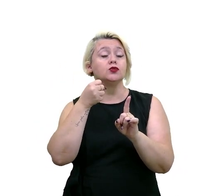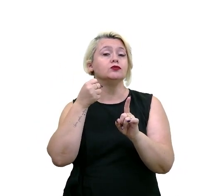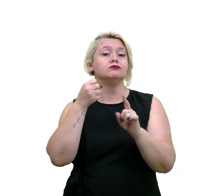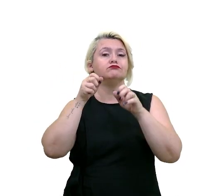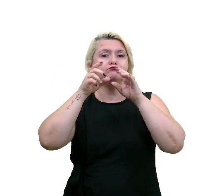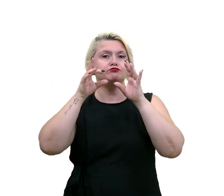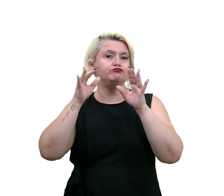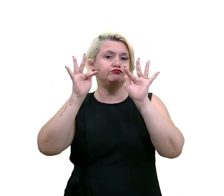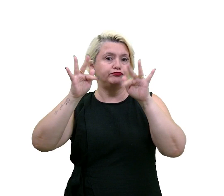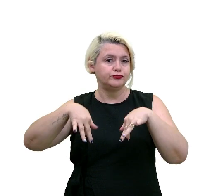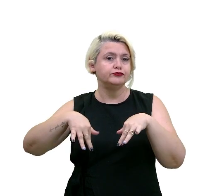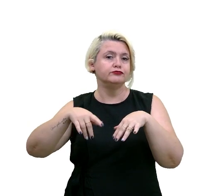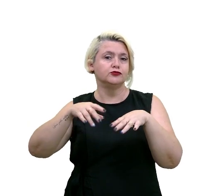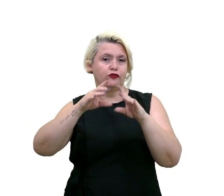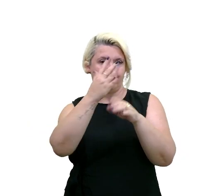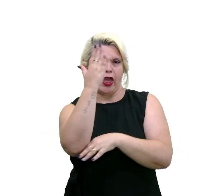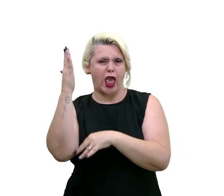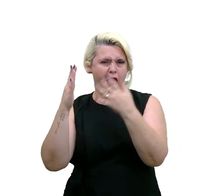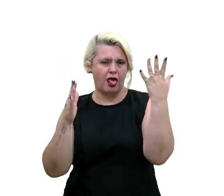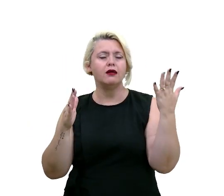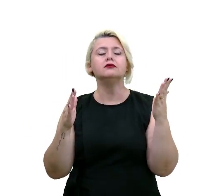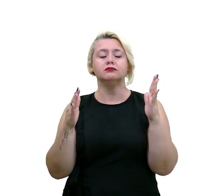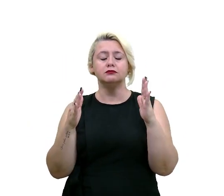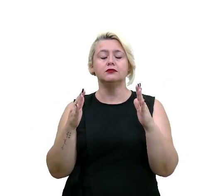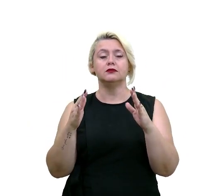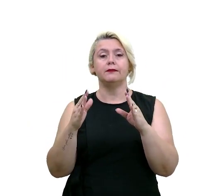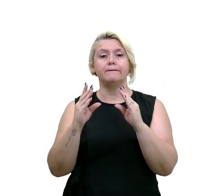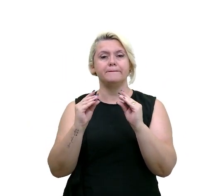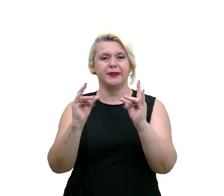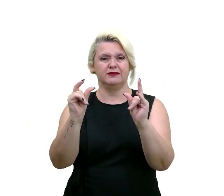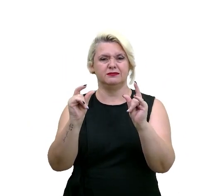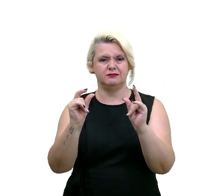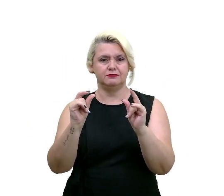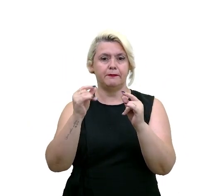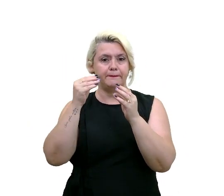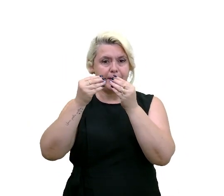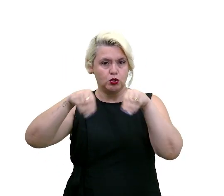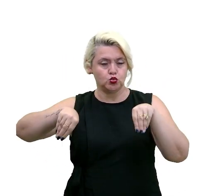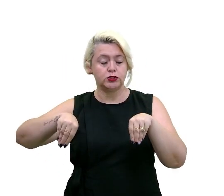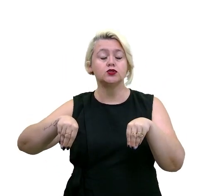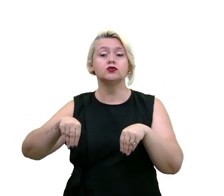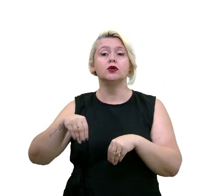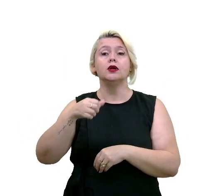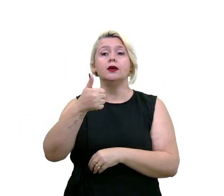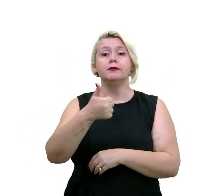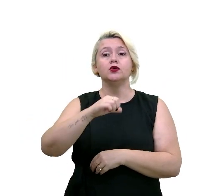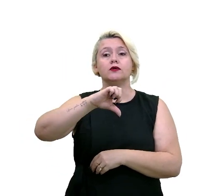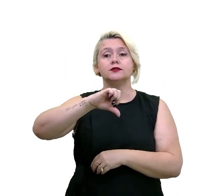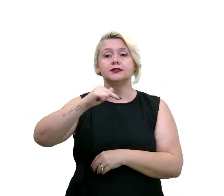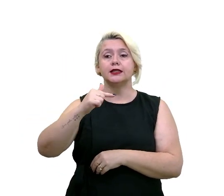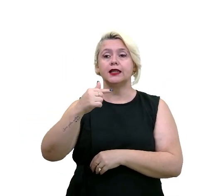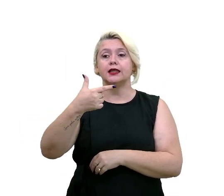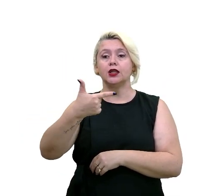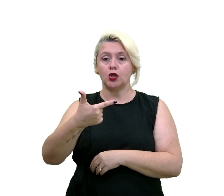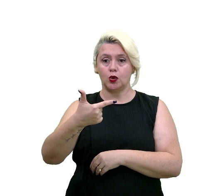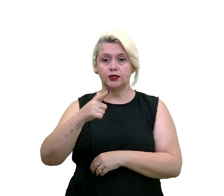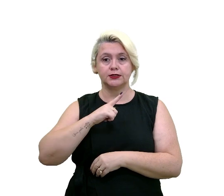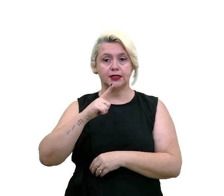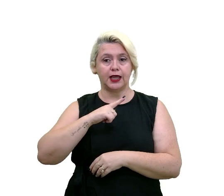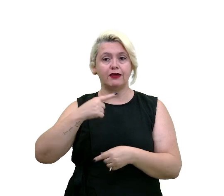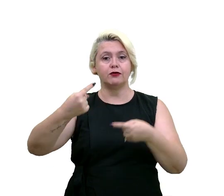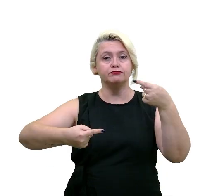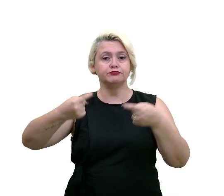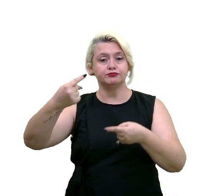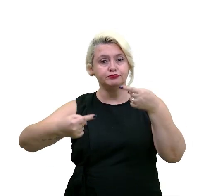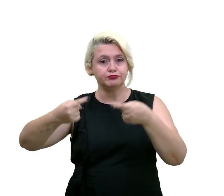né? A Conferência das Nações Unidas no Meio Ambiente, em 1972, destacou o conflito entre